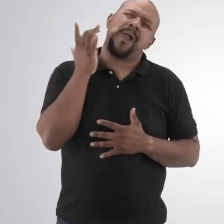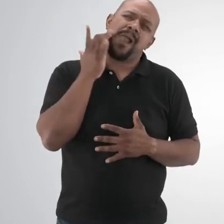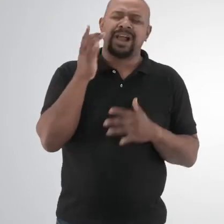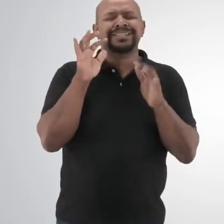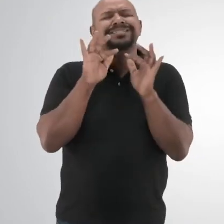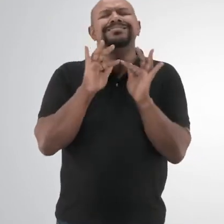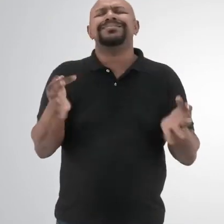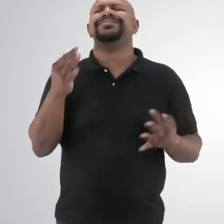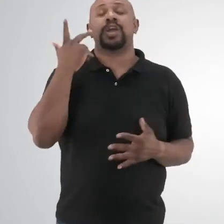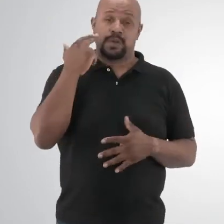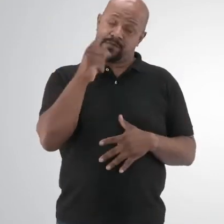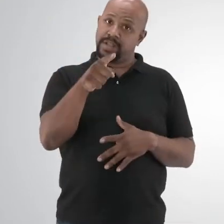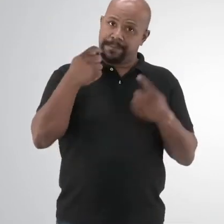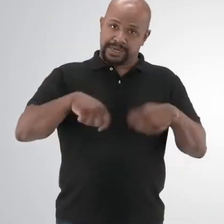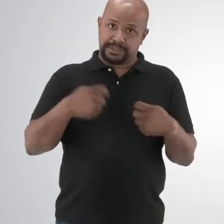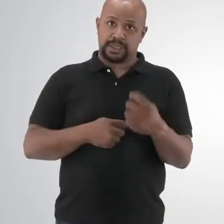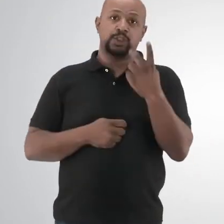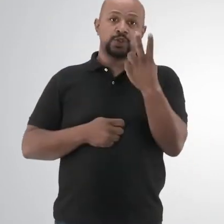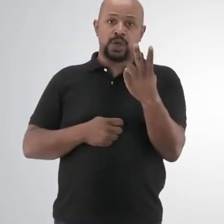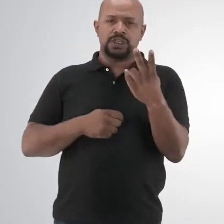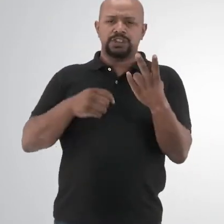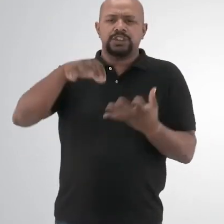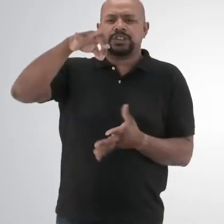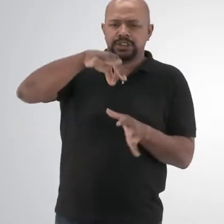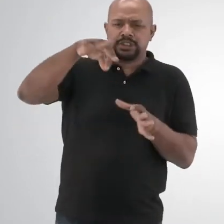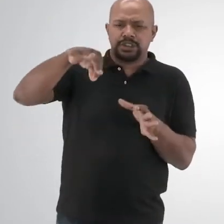super tranquilo. Você vai precisar de dois